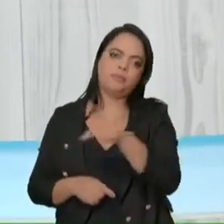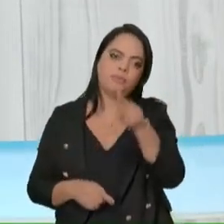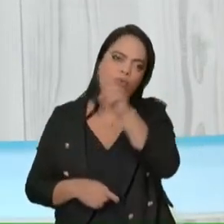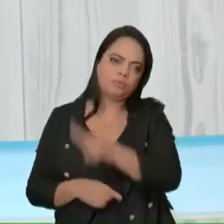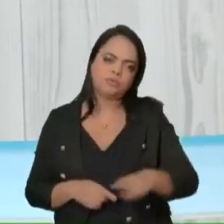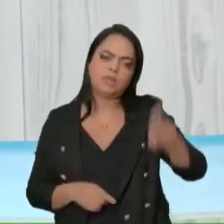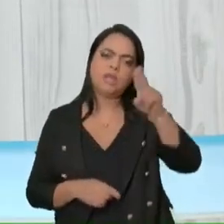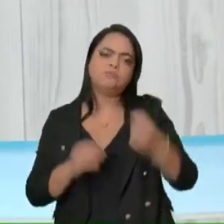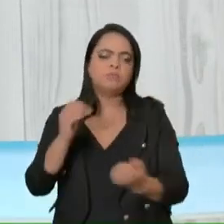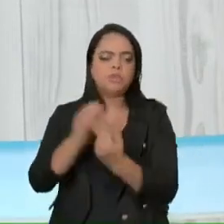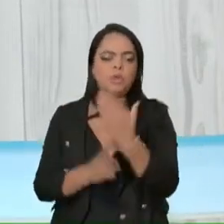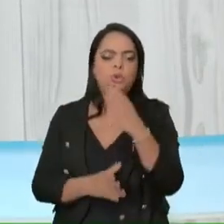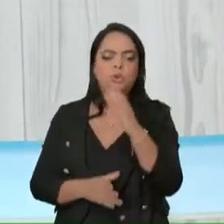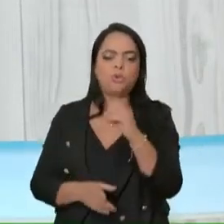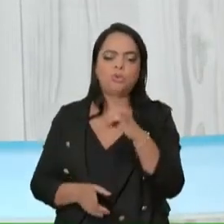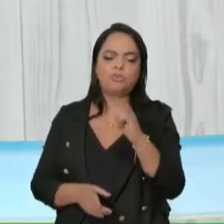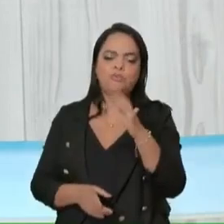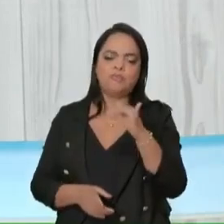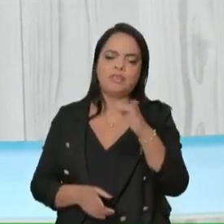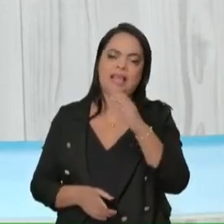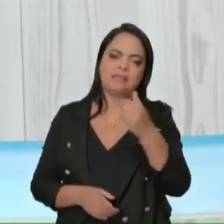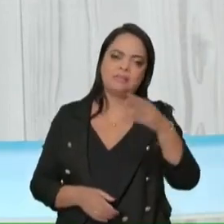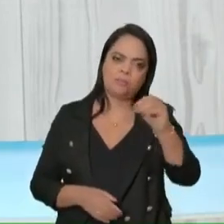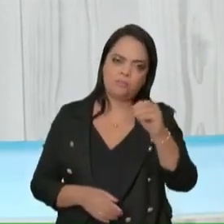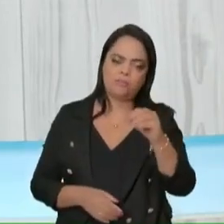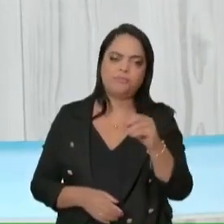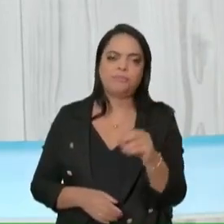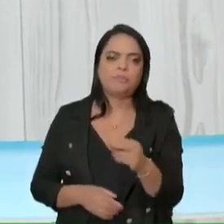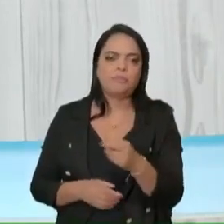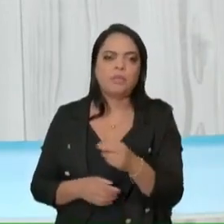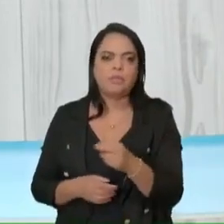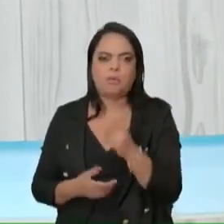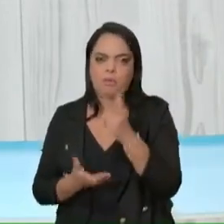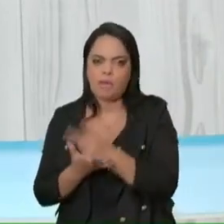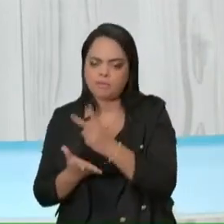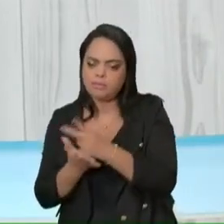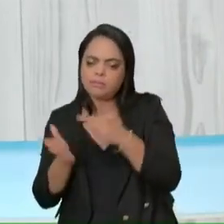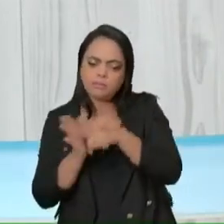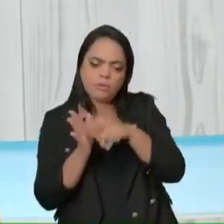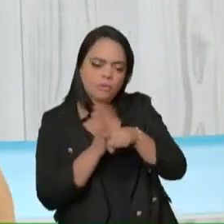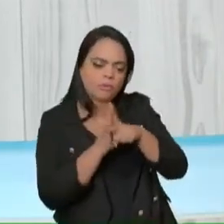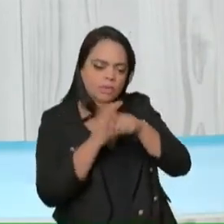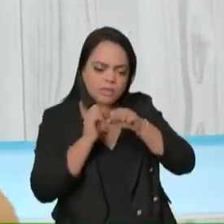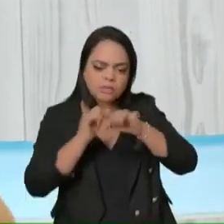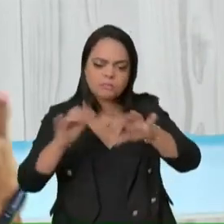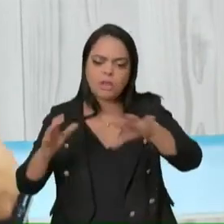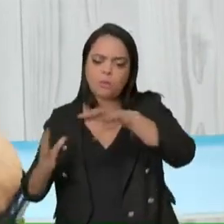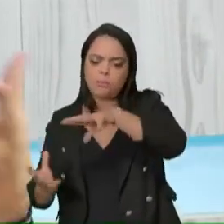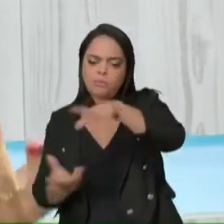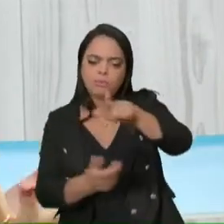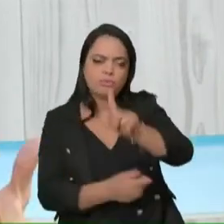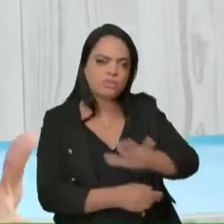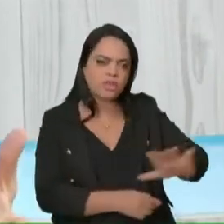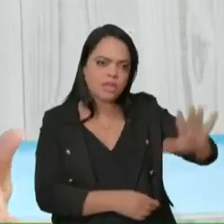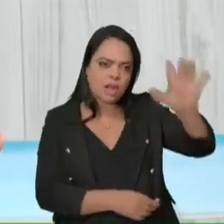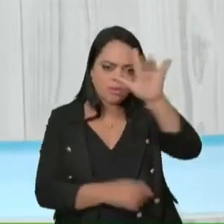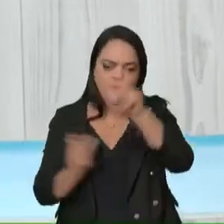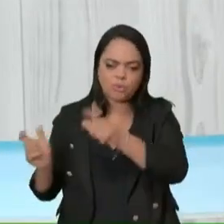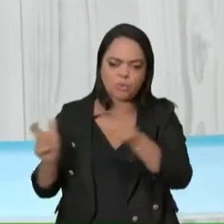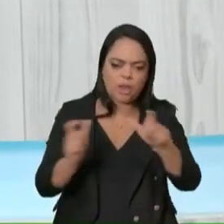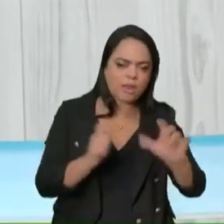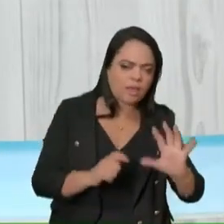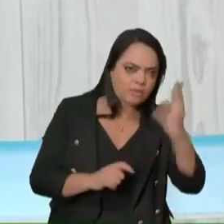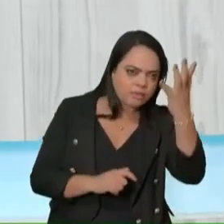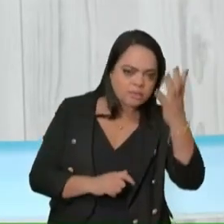criou um método então de codificação da doutrina, aonde ele enviou as mesmas perguntas para o mundo inteiro, em locais diferentes que haviam esses